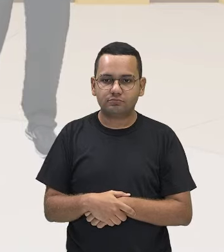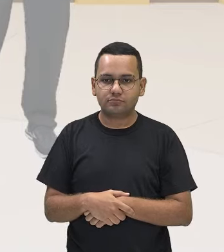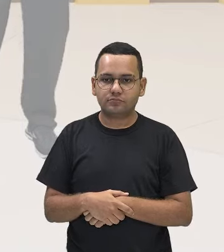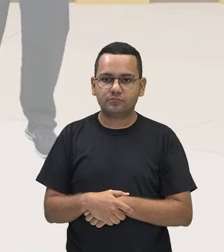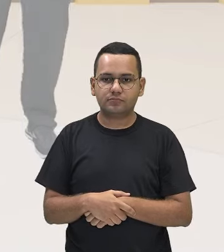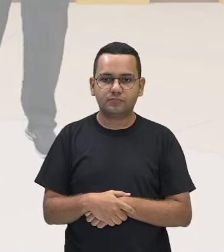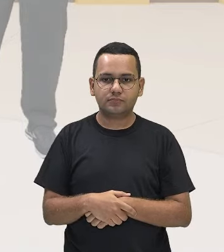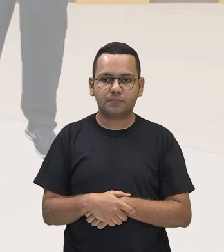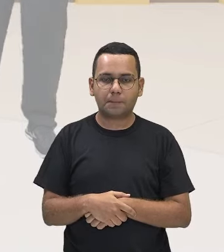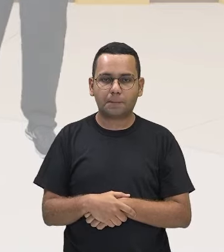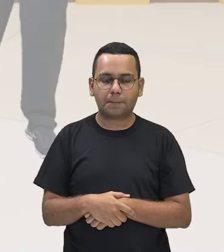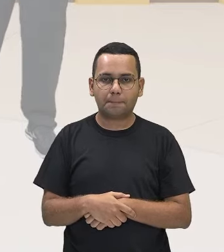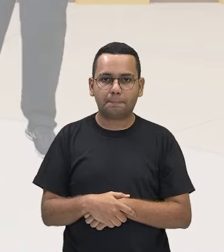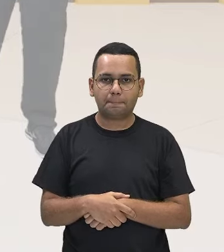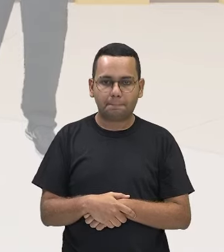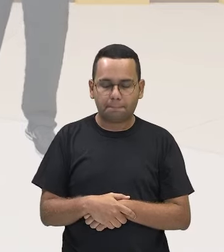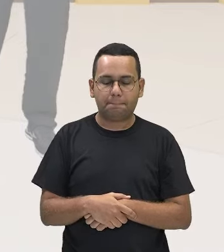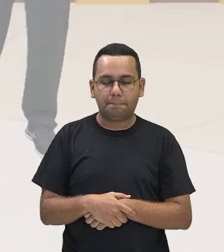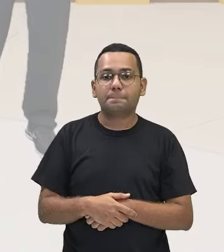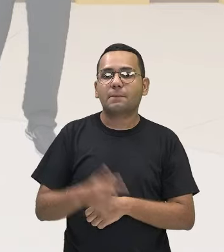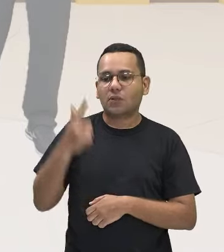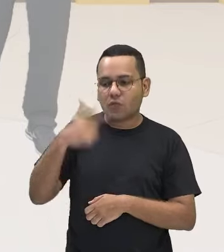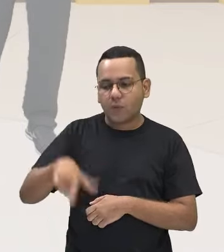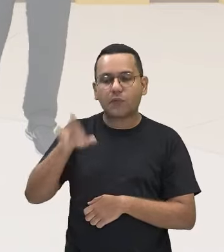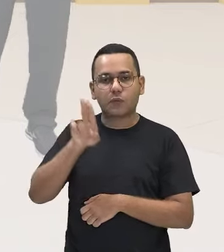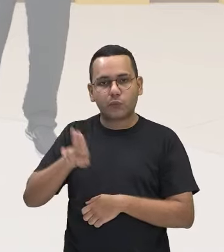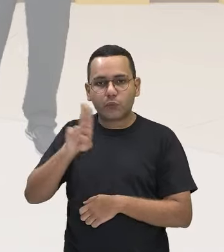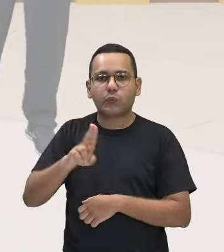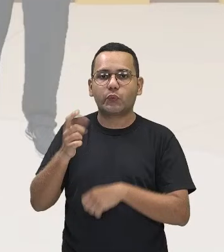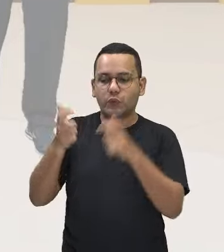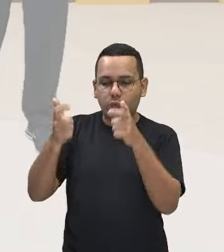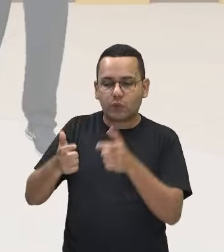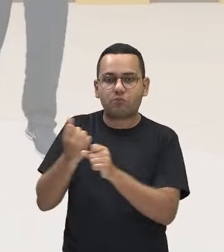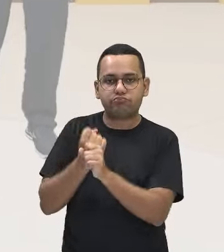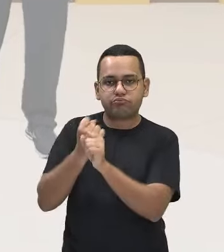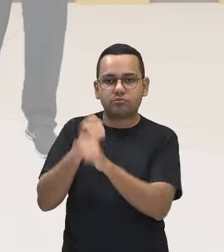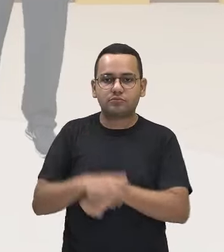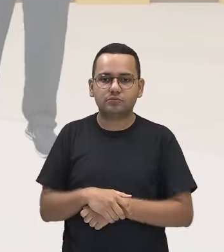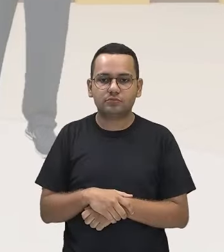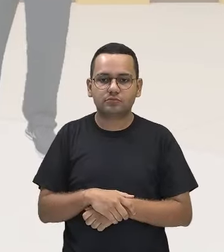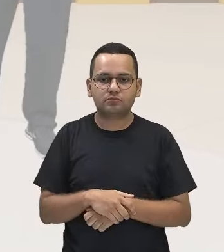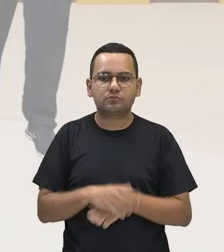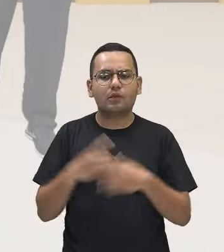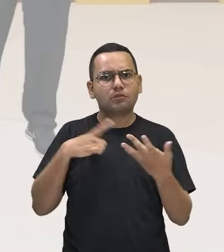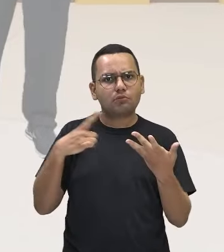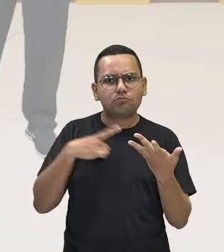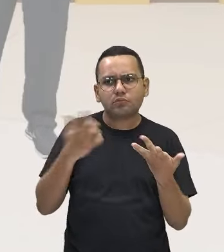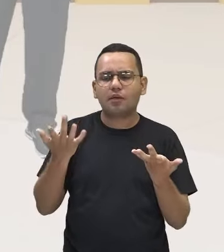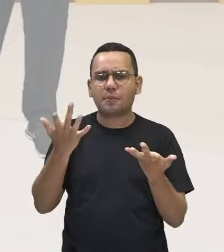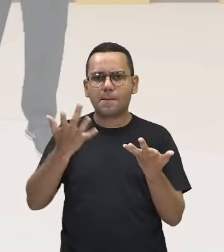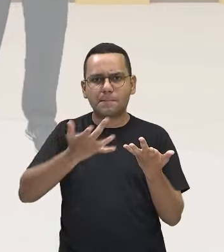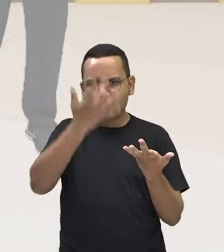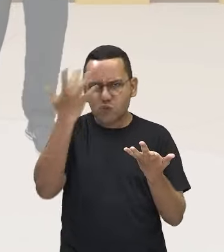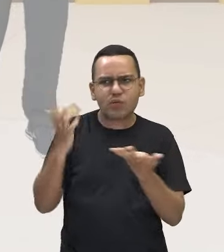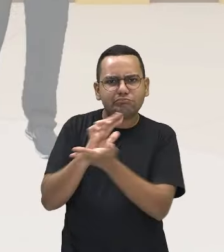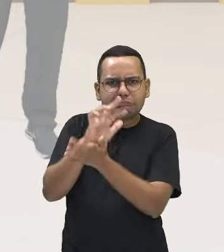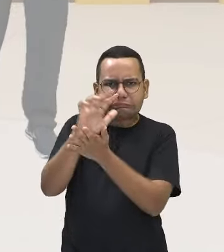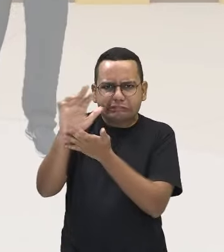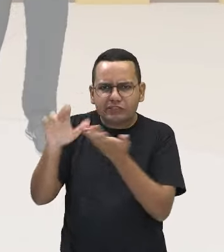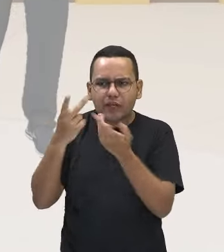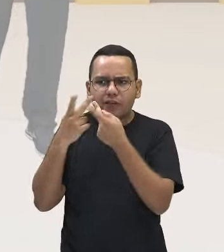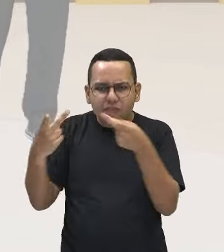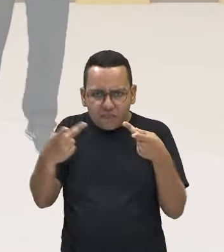ou a revitalizar esse espaço. Que aí o que vai acontecer? Como já tem a visita, né, de várias pessoas, né, não só do nosso país,